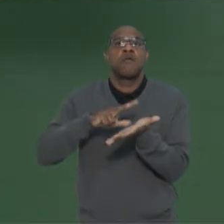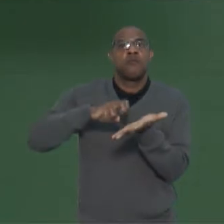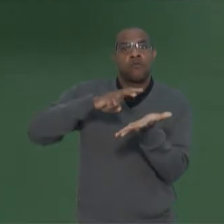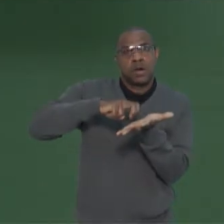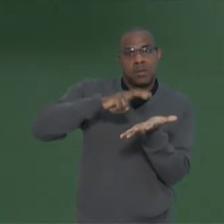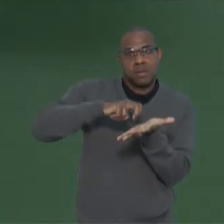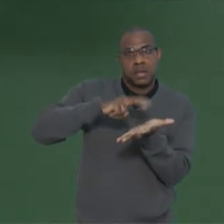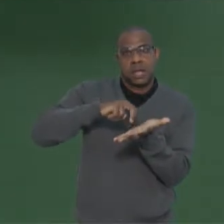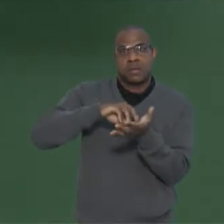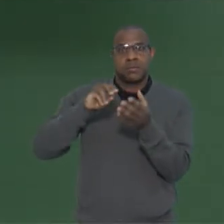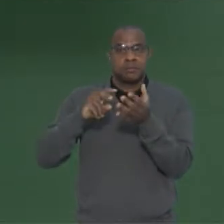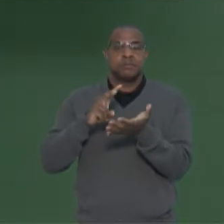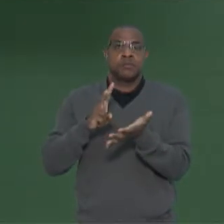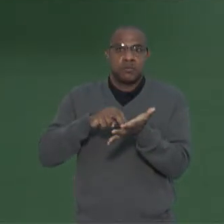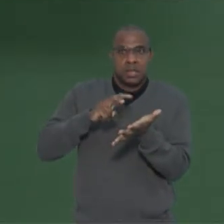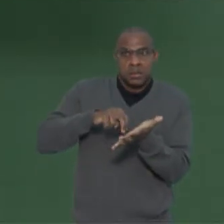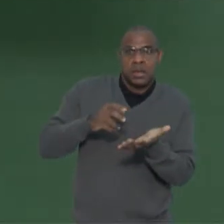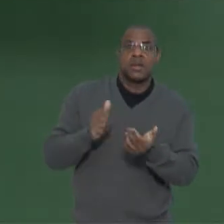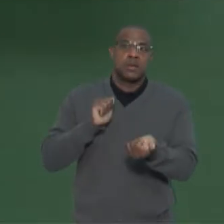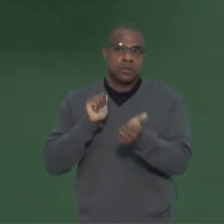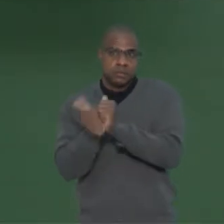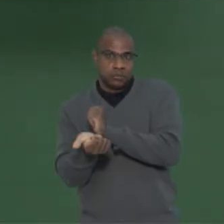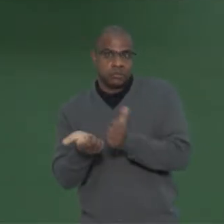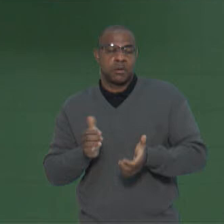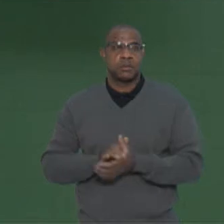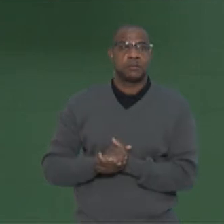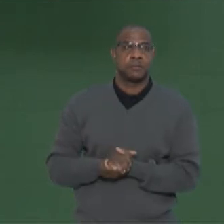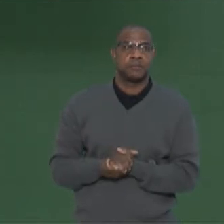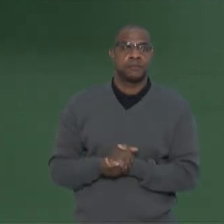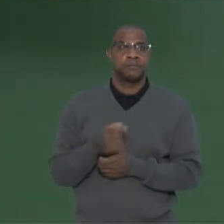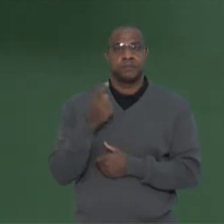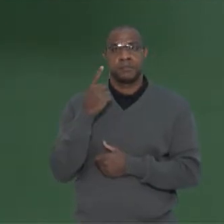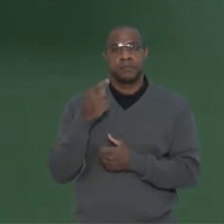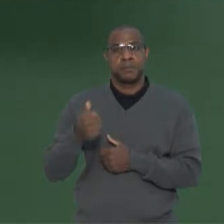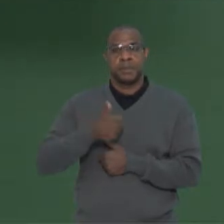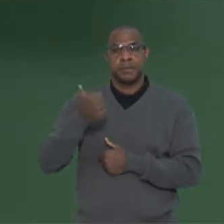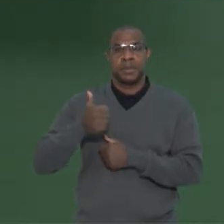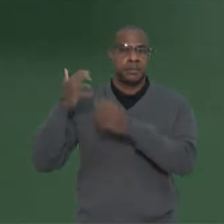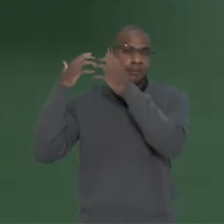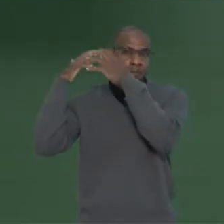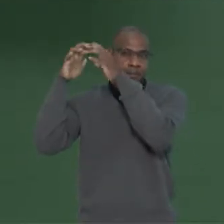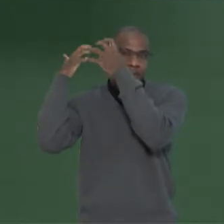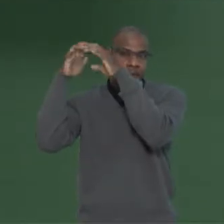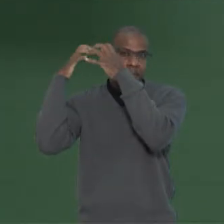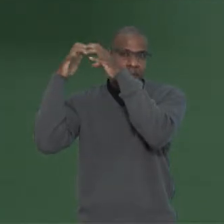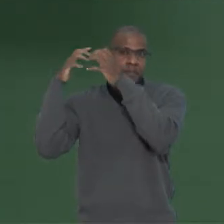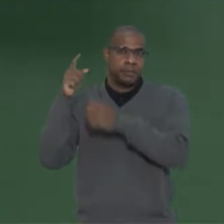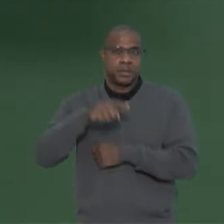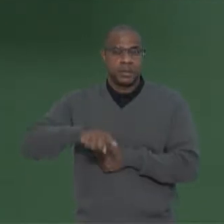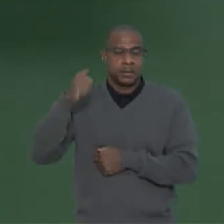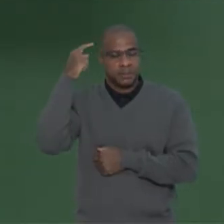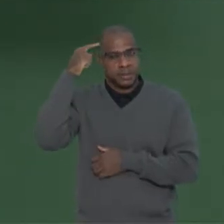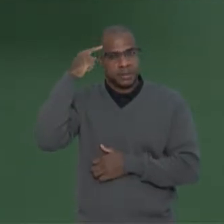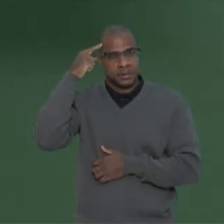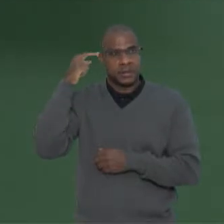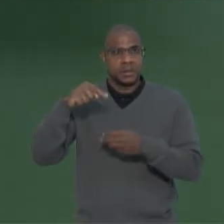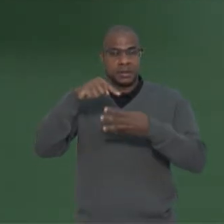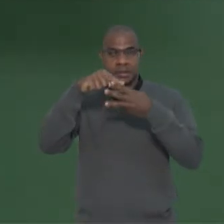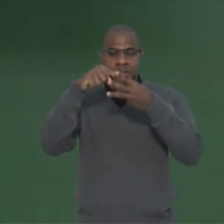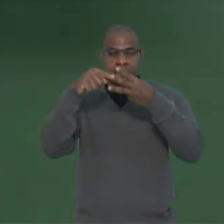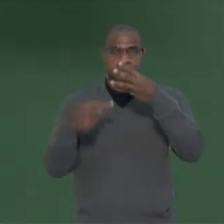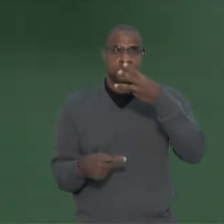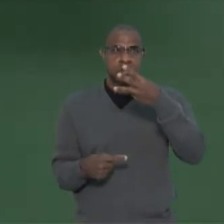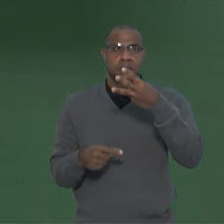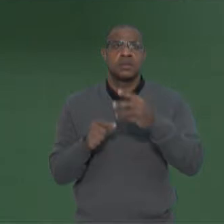contexto textual. Primeira reflexão aqui que eu deixo a vocês, então, 3 questões, né?